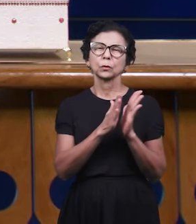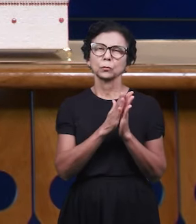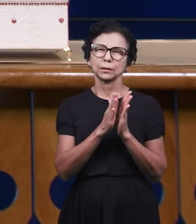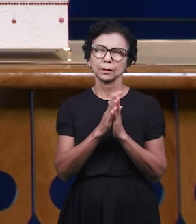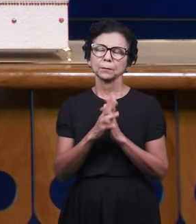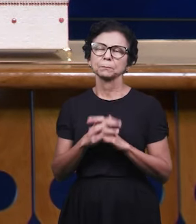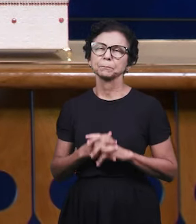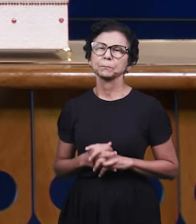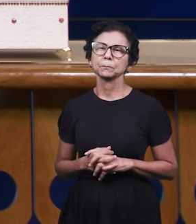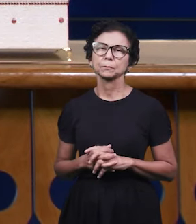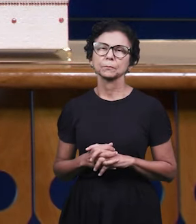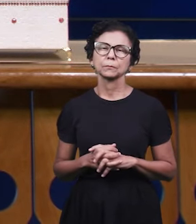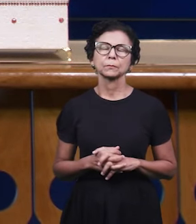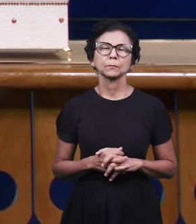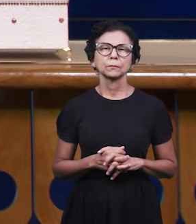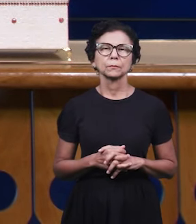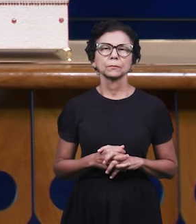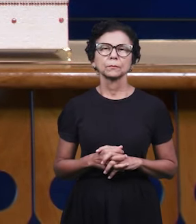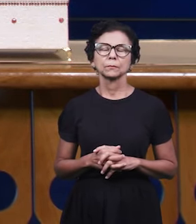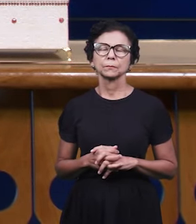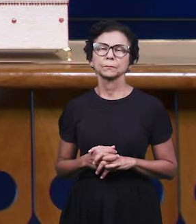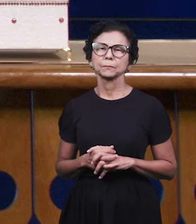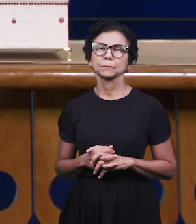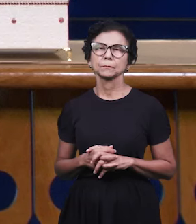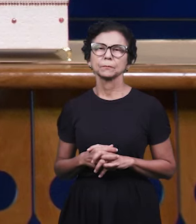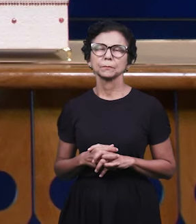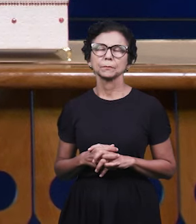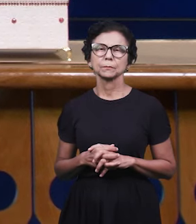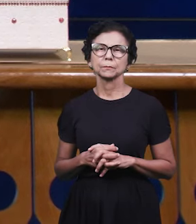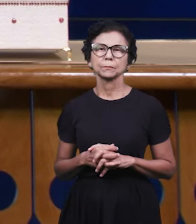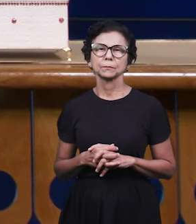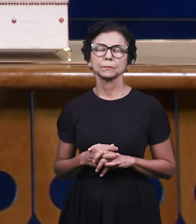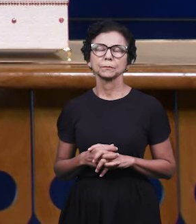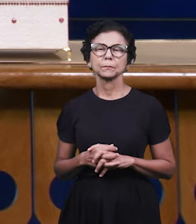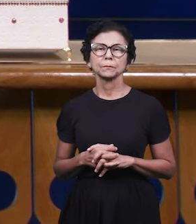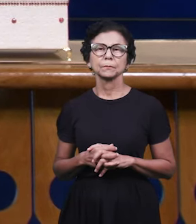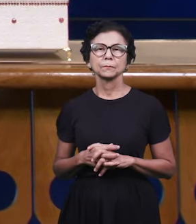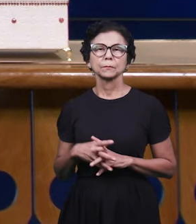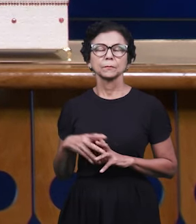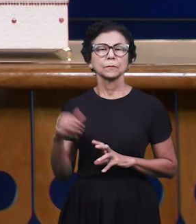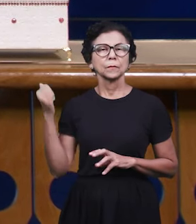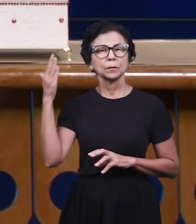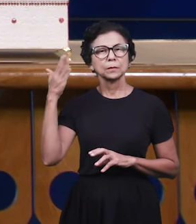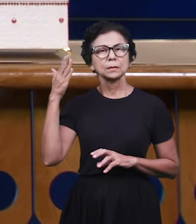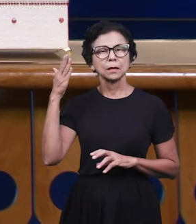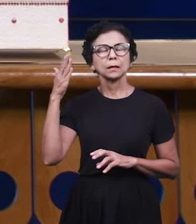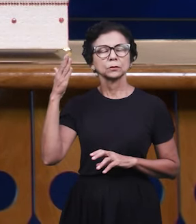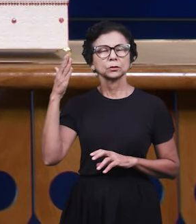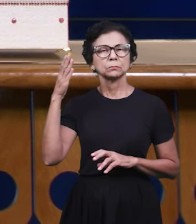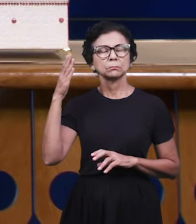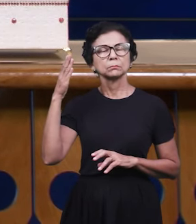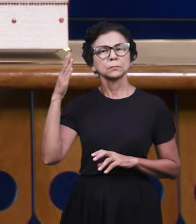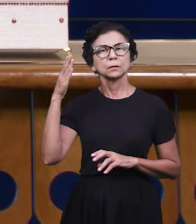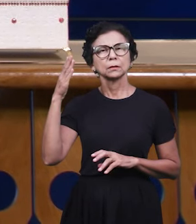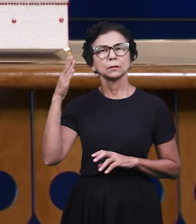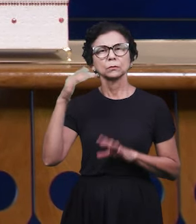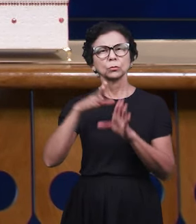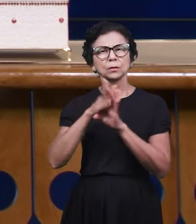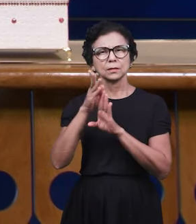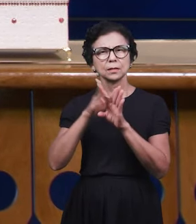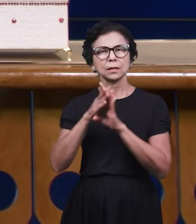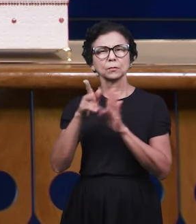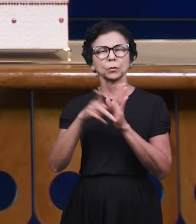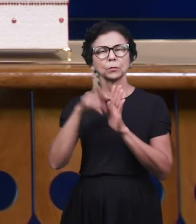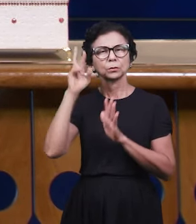por você, ele vai transmitir uma palavra da parte do Senhor para a sua vida, tá? Então você tanto pode usar esse